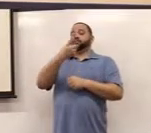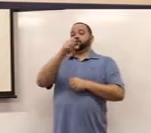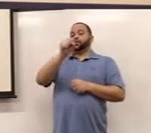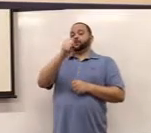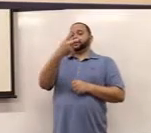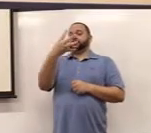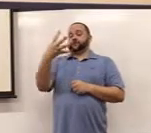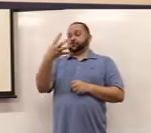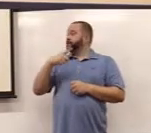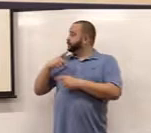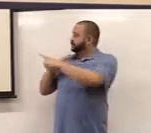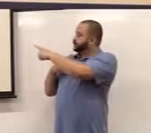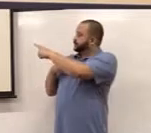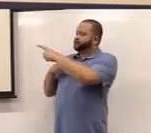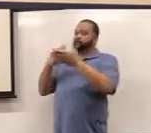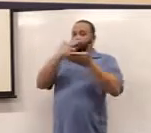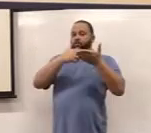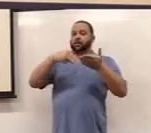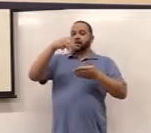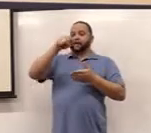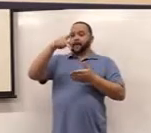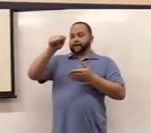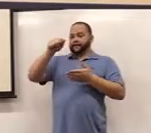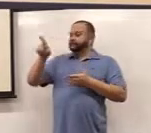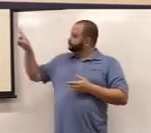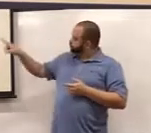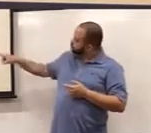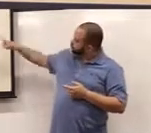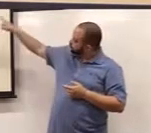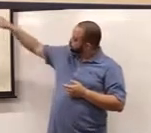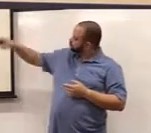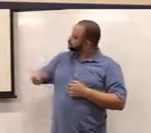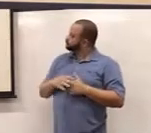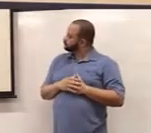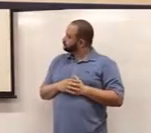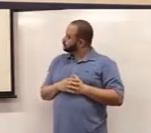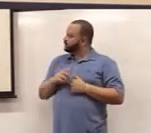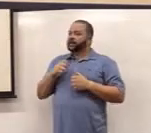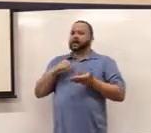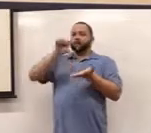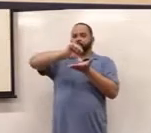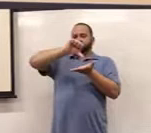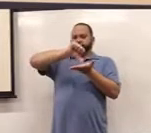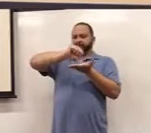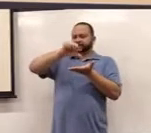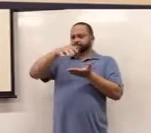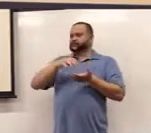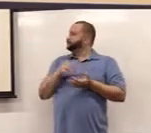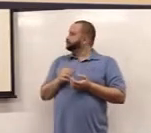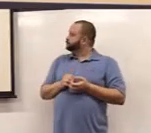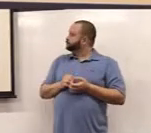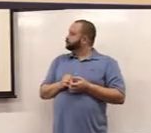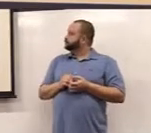o mapa de Viena, mais ou menos, por volta de 1824. Essa região central aqui é